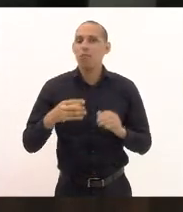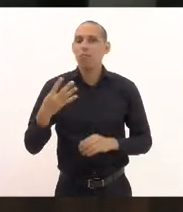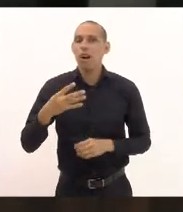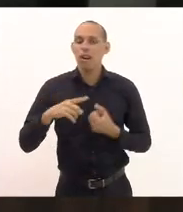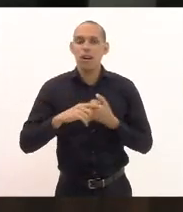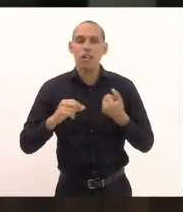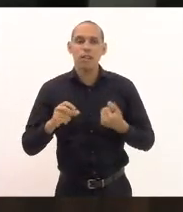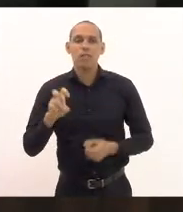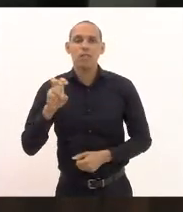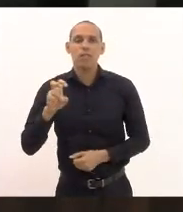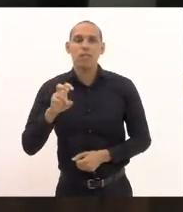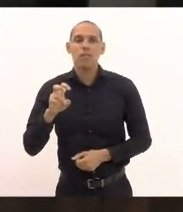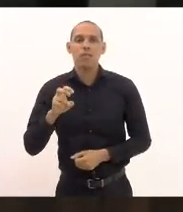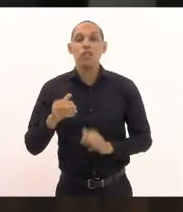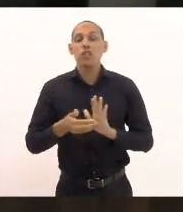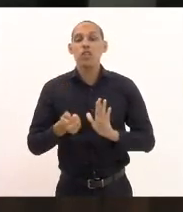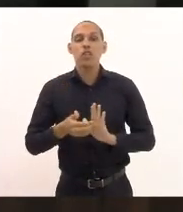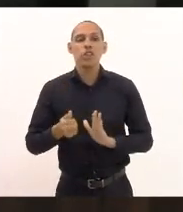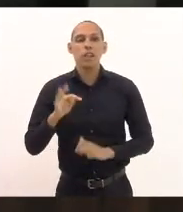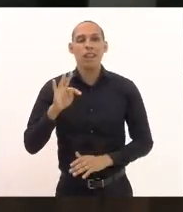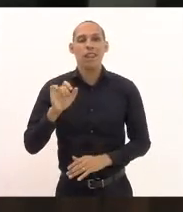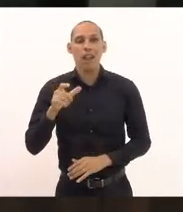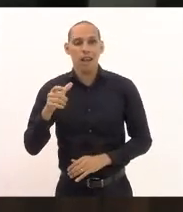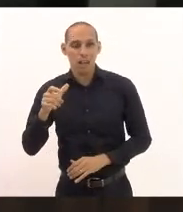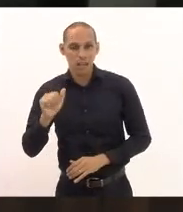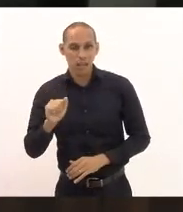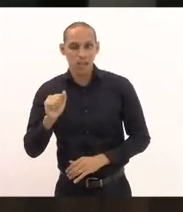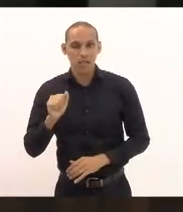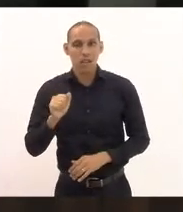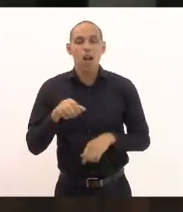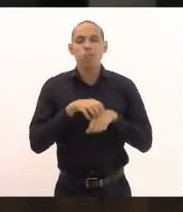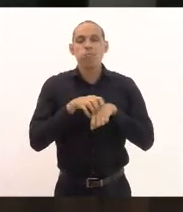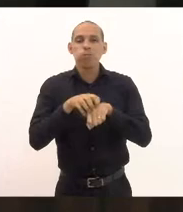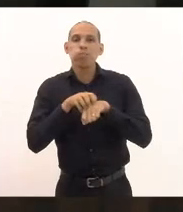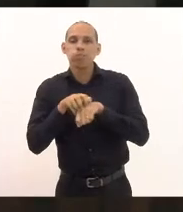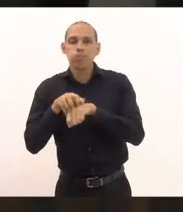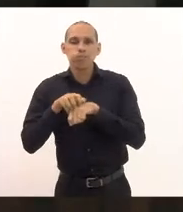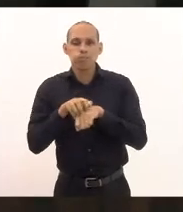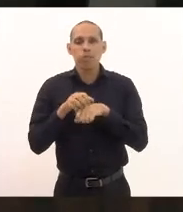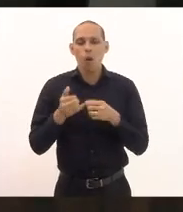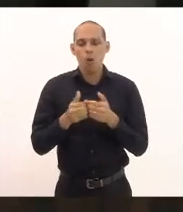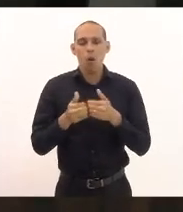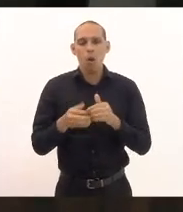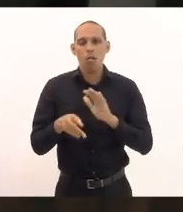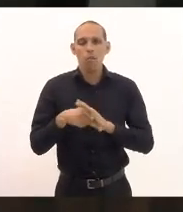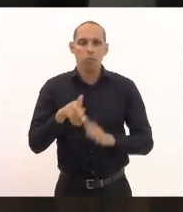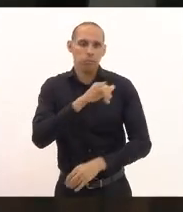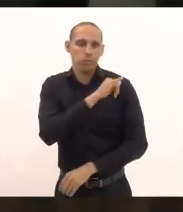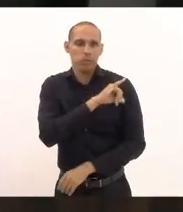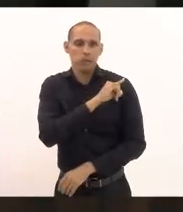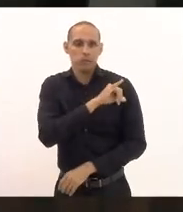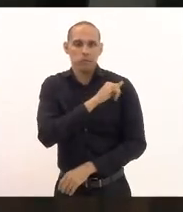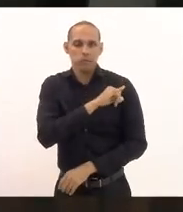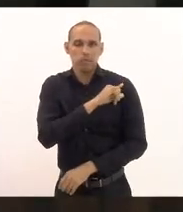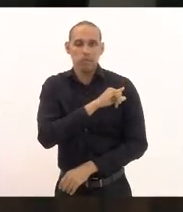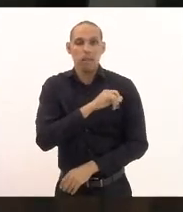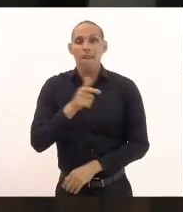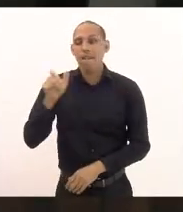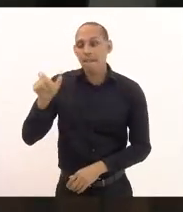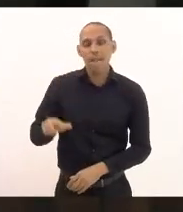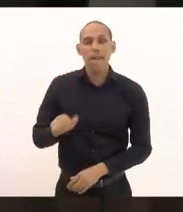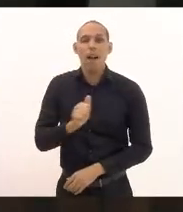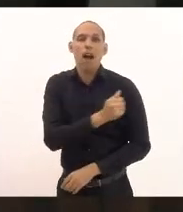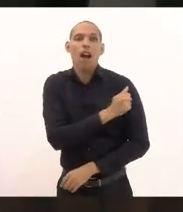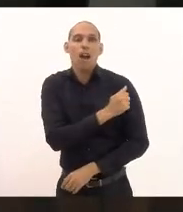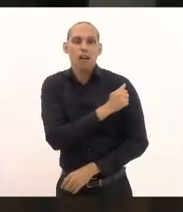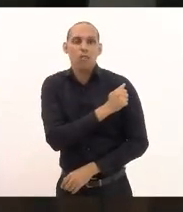isenção de pagamentos de tarifas dos serviços transporte intermunicipal de passageiros por ônibus do Estado do Rio de Janeiro para alunos do ensino fundamental